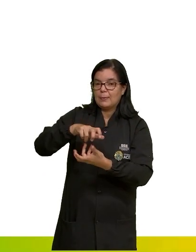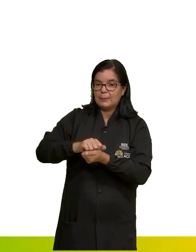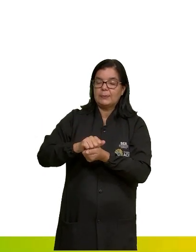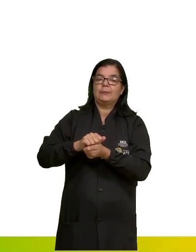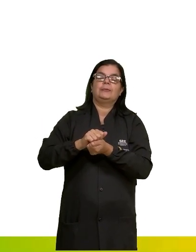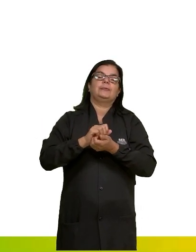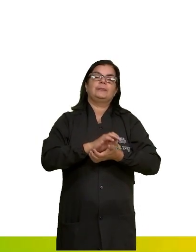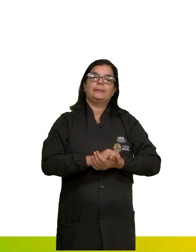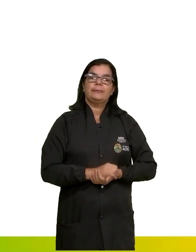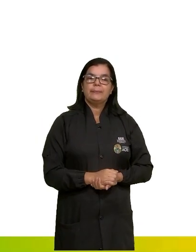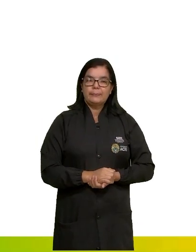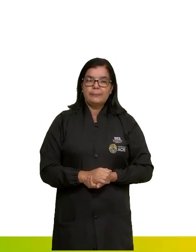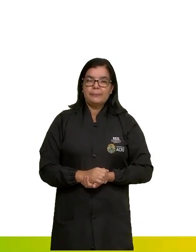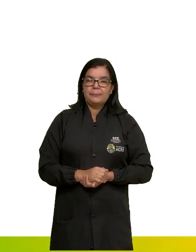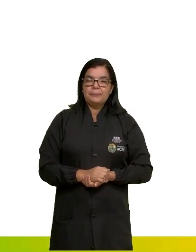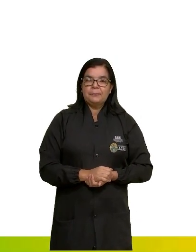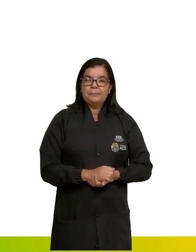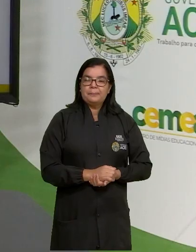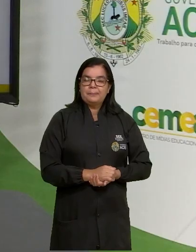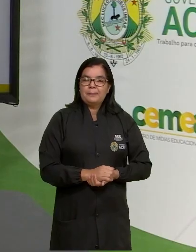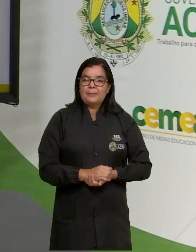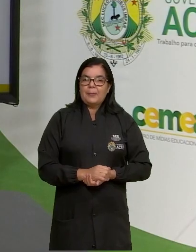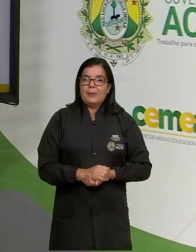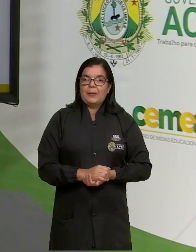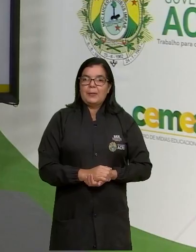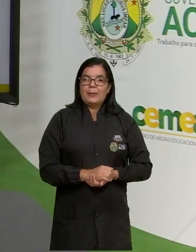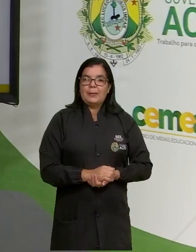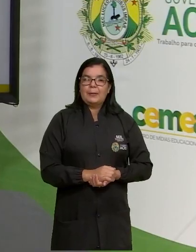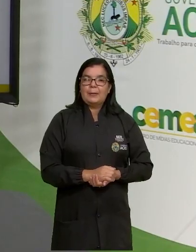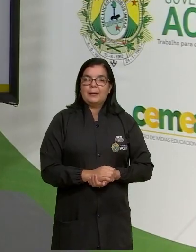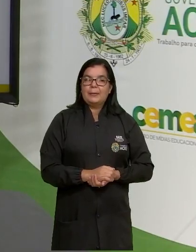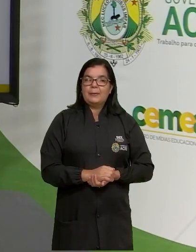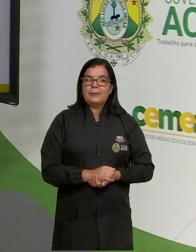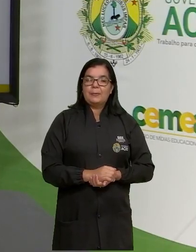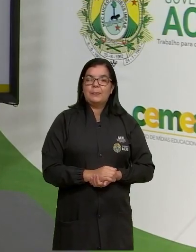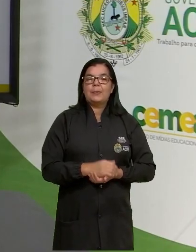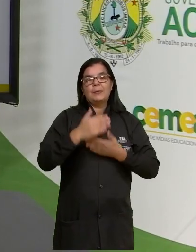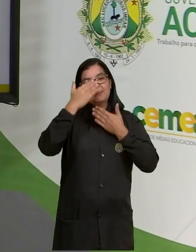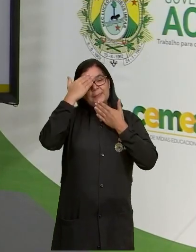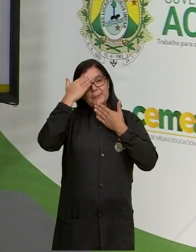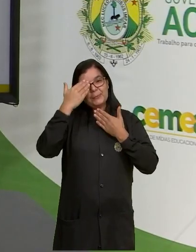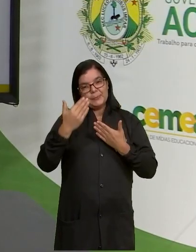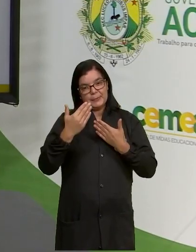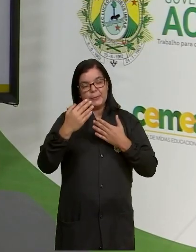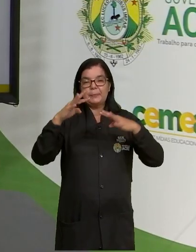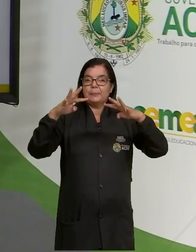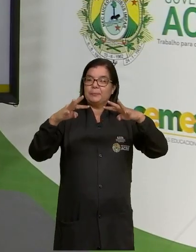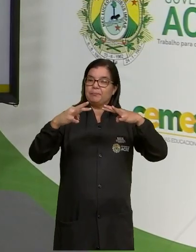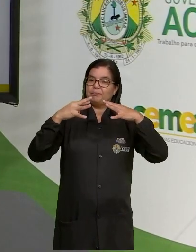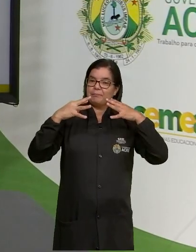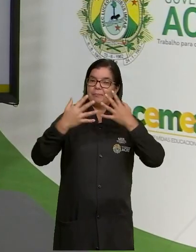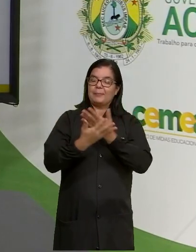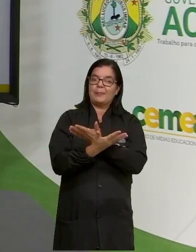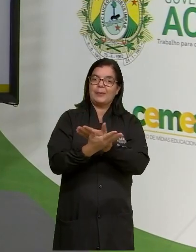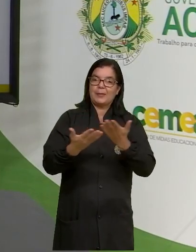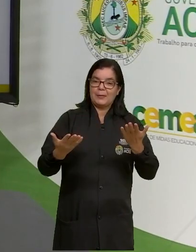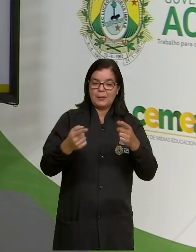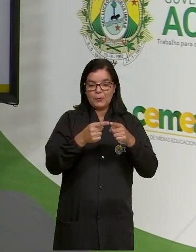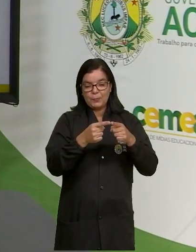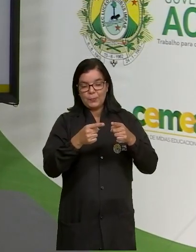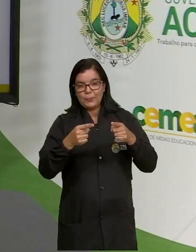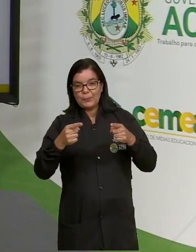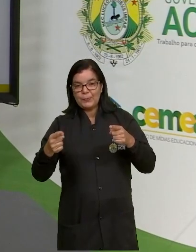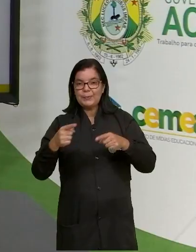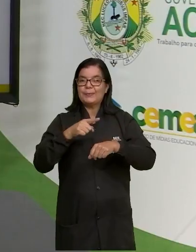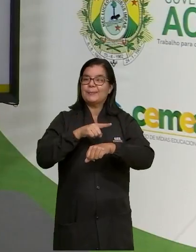o universo. Olha aí, gente. Muito obrigado pela atenção de vocês durante todo